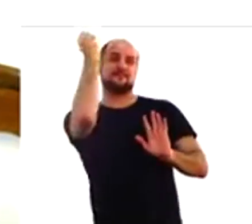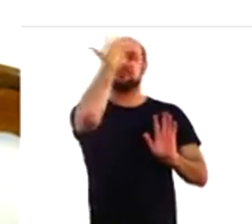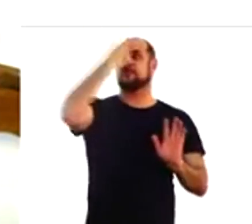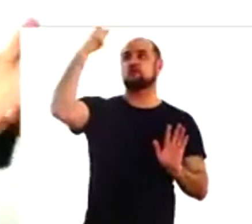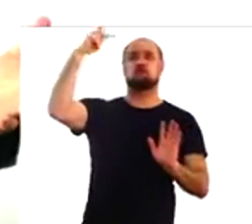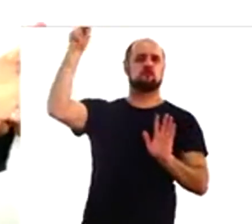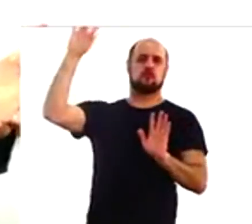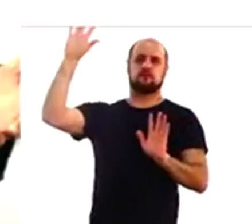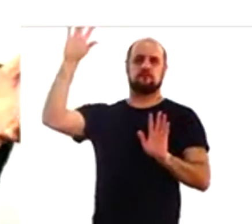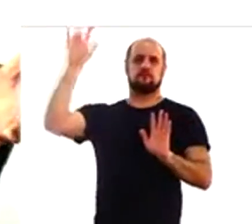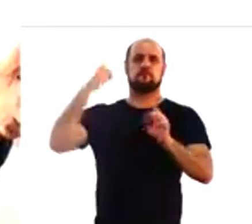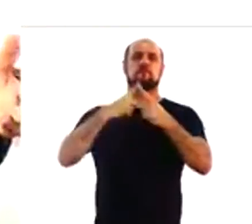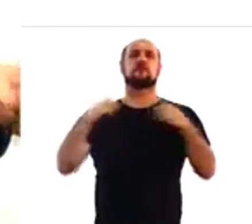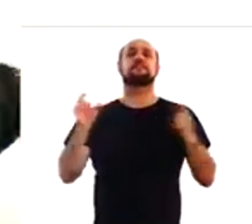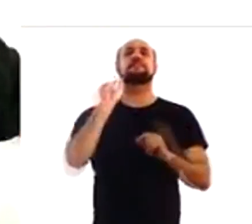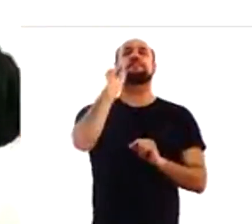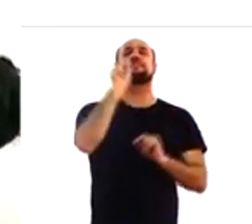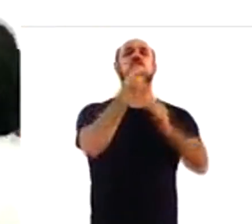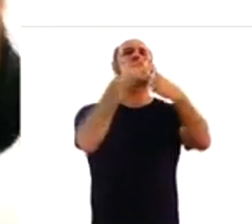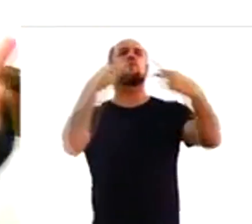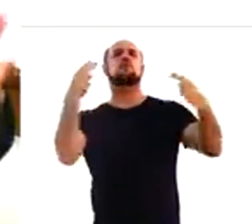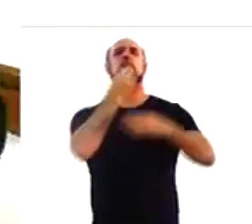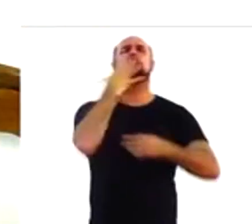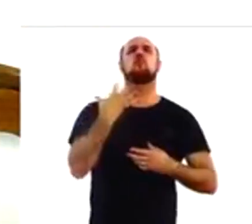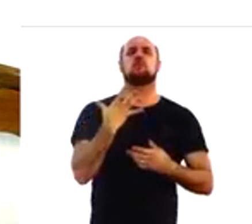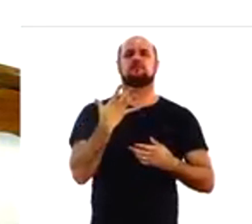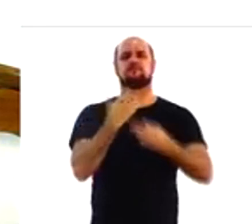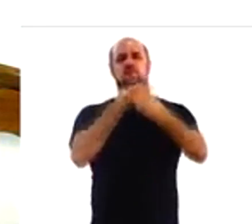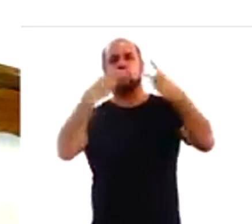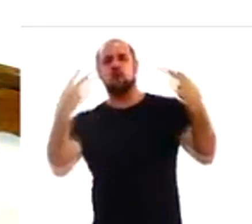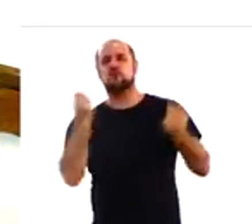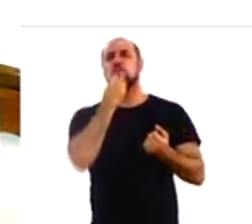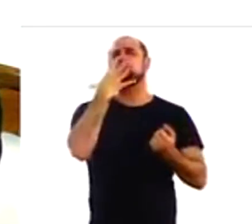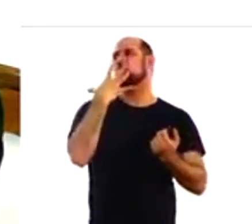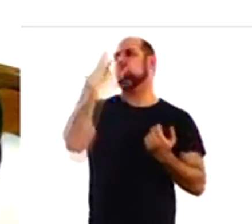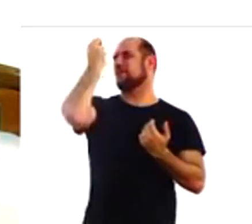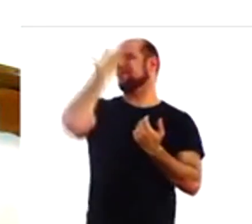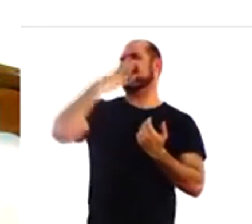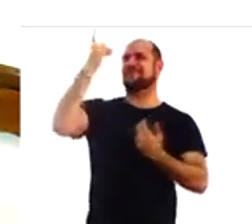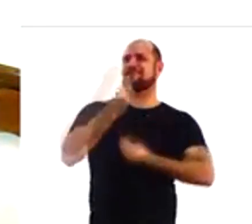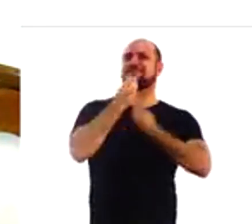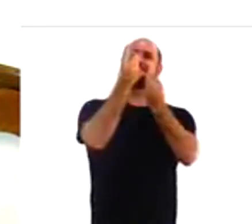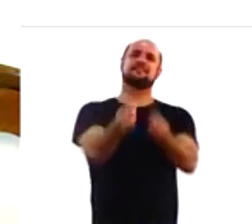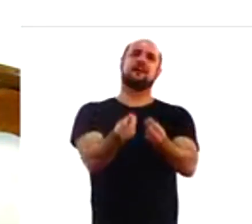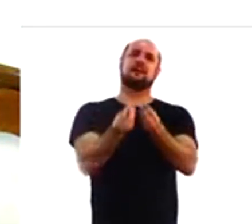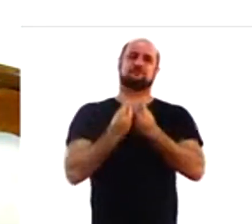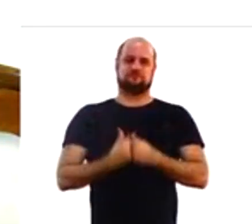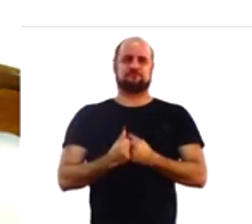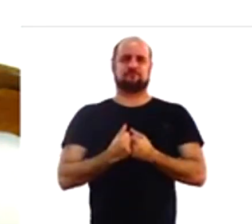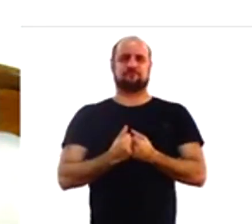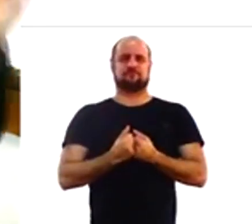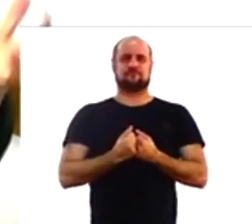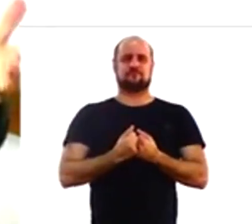mas quais são esses benefícios? Os benefícios da graça de Deus, eles